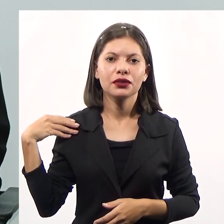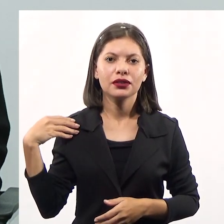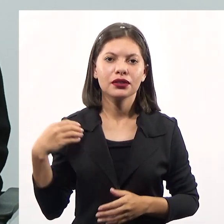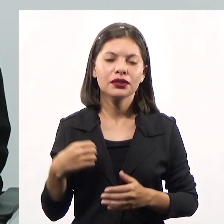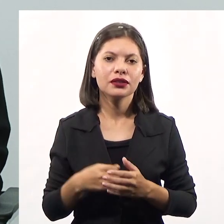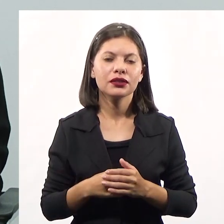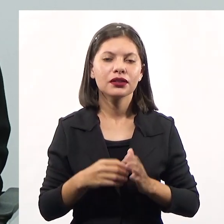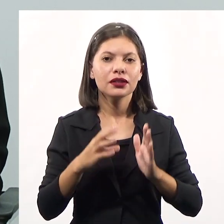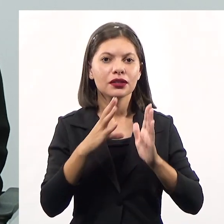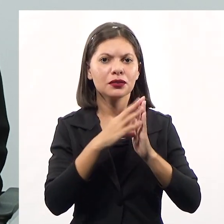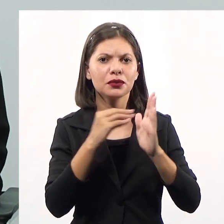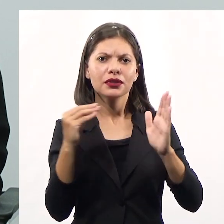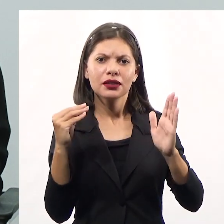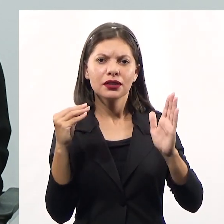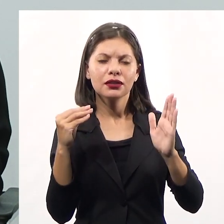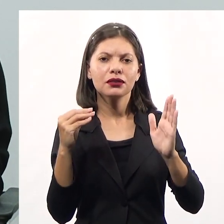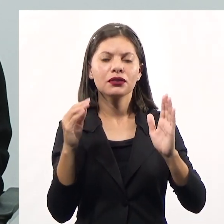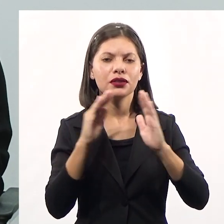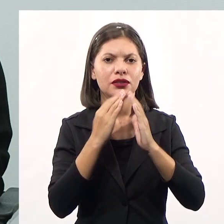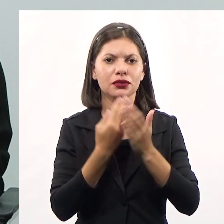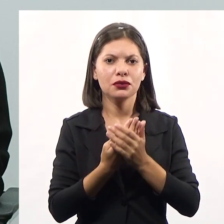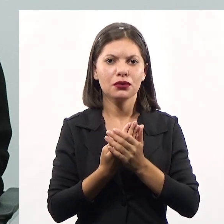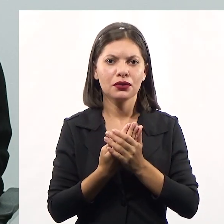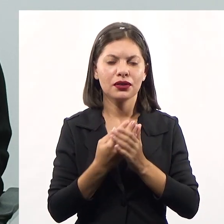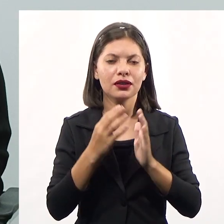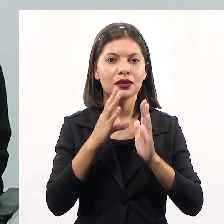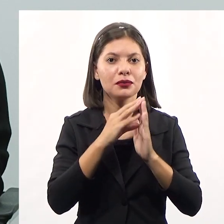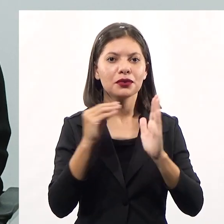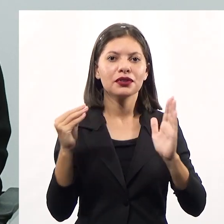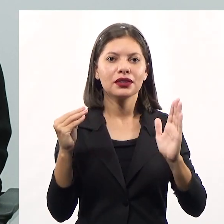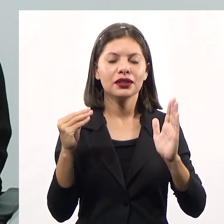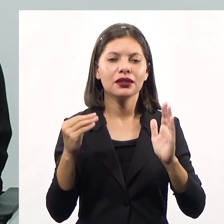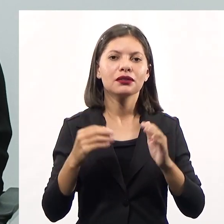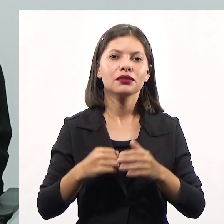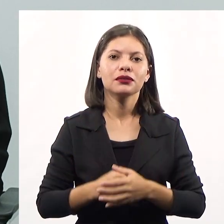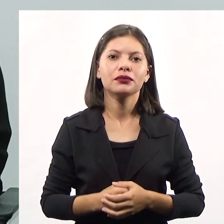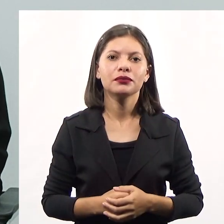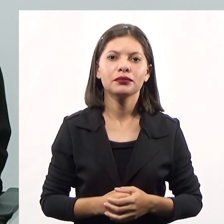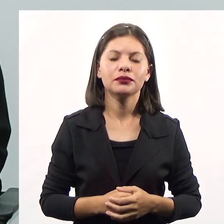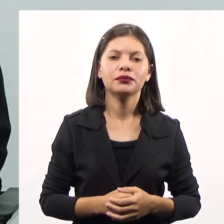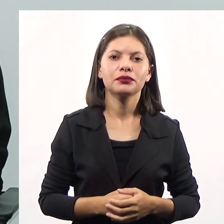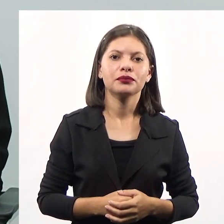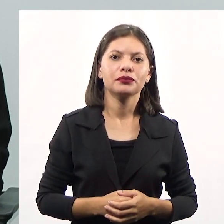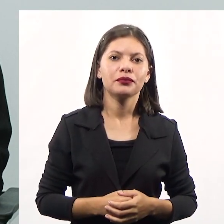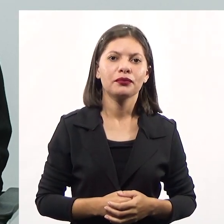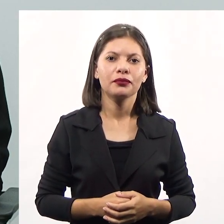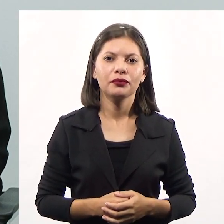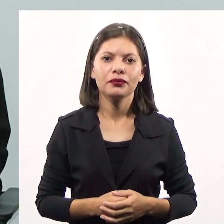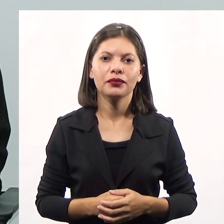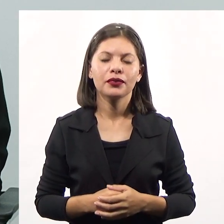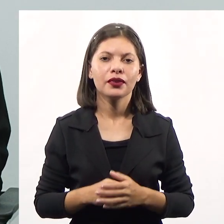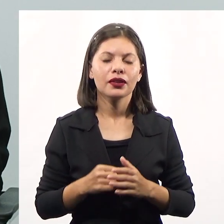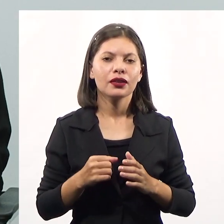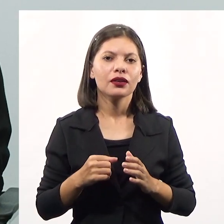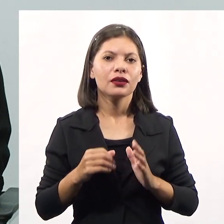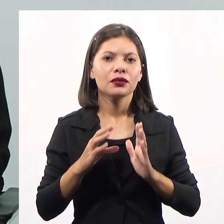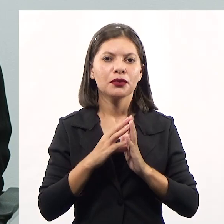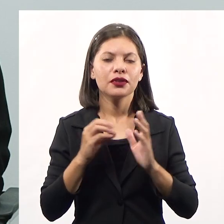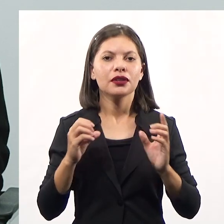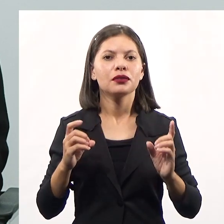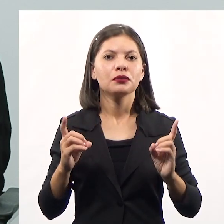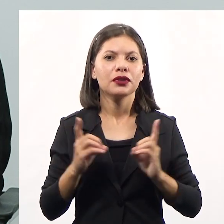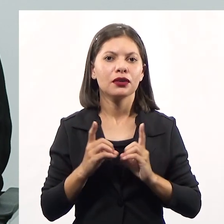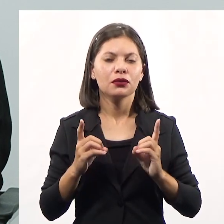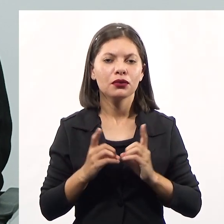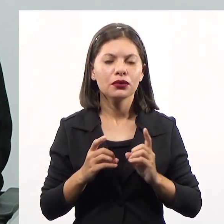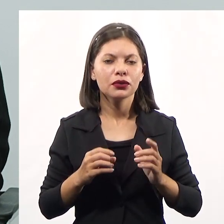esse modelo de escola. E aí, quando a gente fala de modelo, né, a gente está falando não só de um modelo